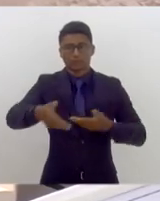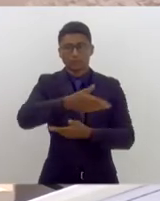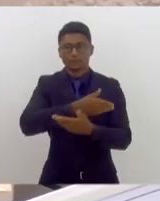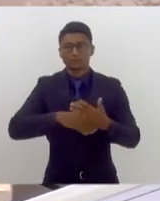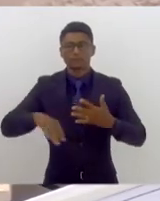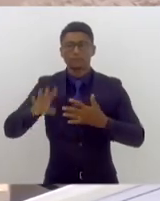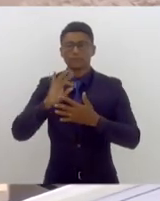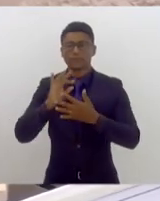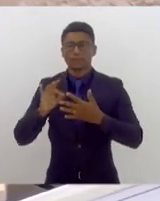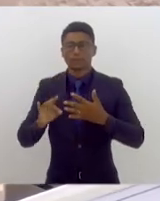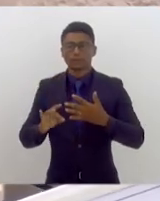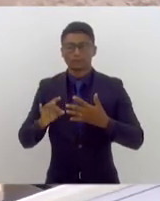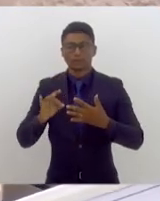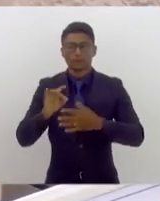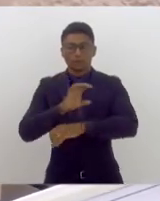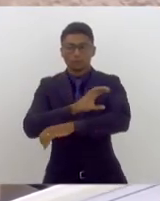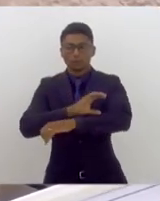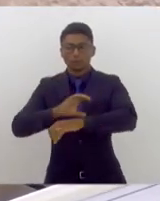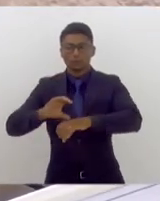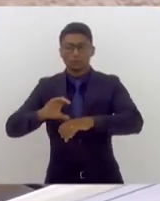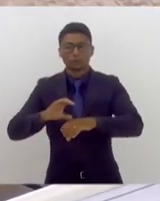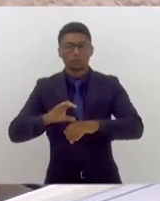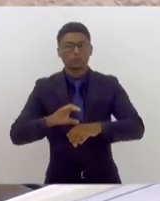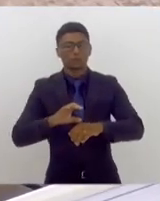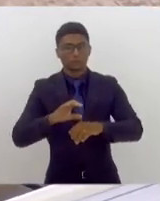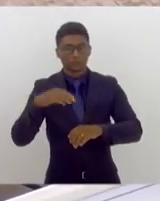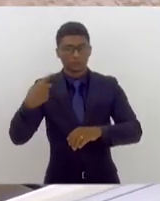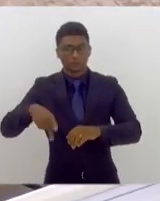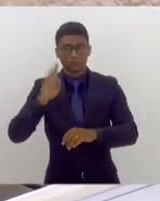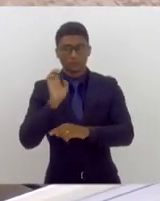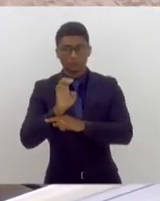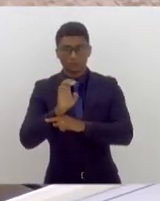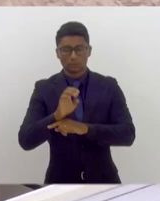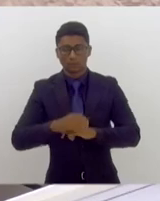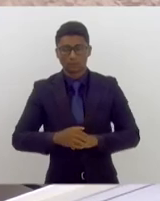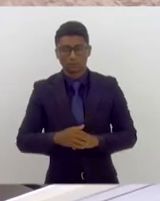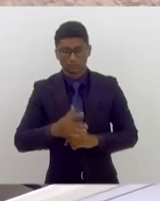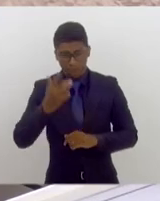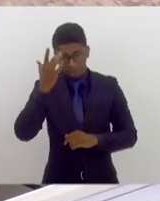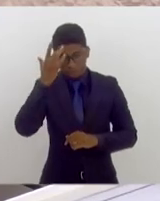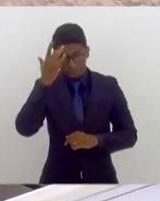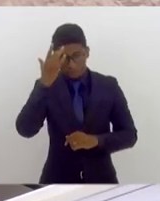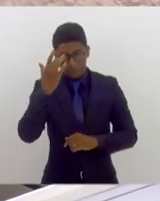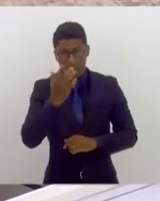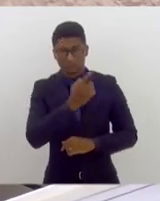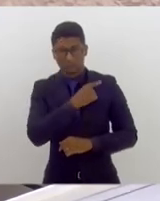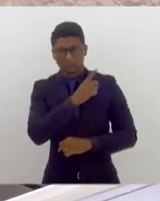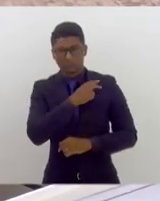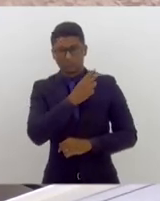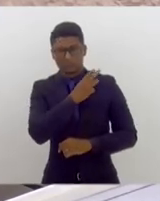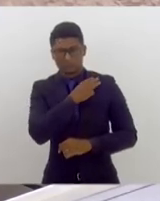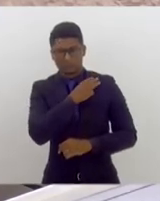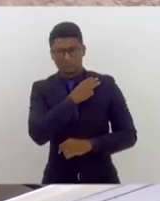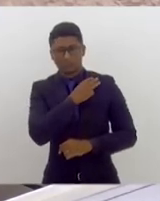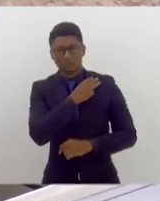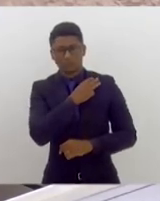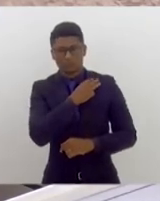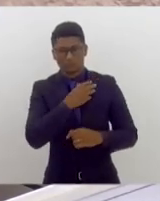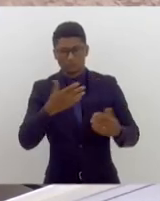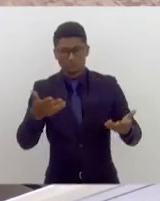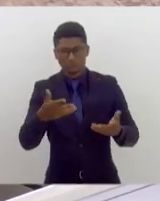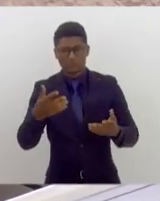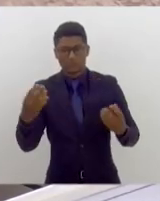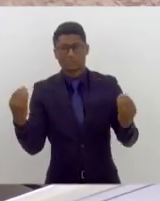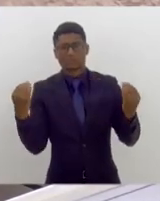culturais e regionais do Estado. Eu acho que a revogação desse ensino médio em função do que está posto vai ser uma